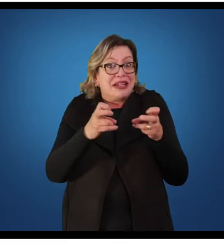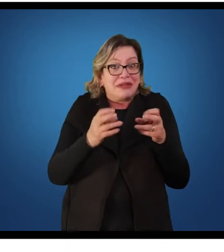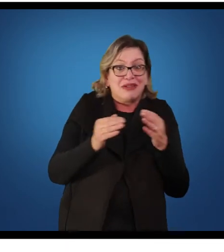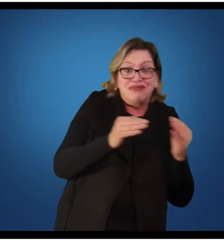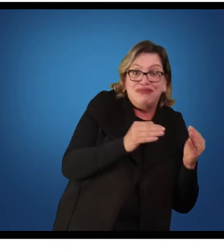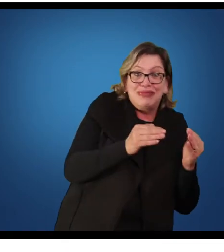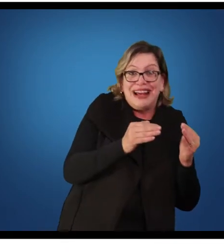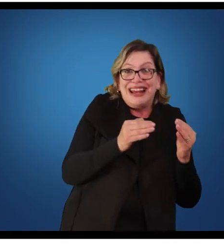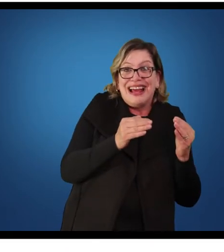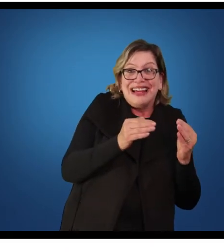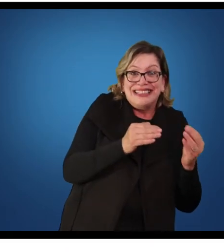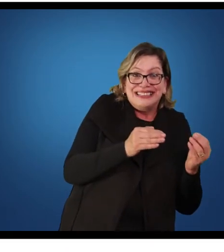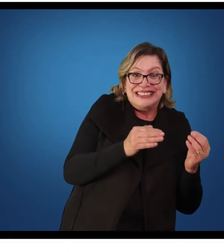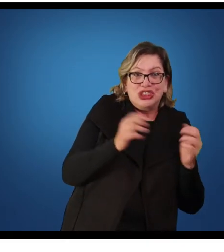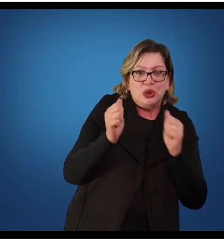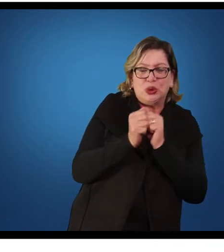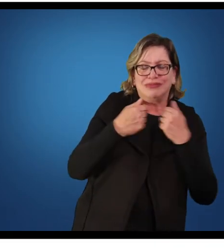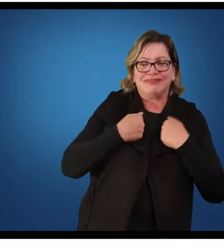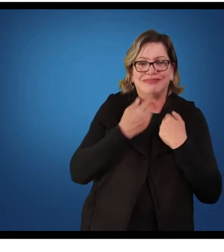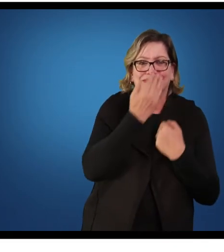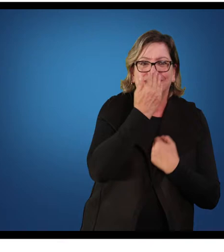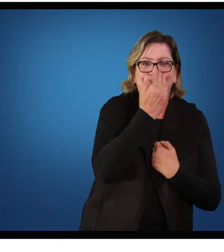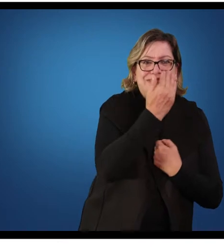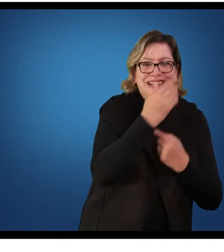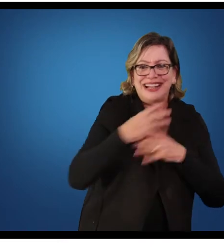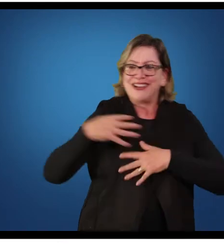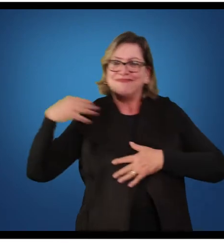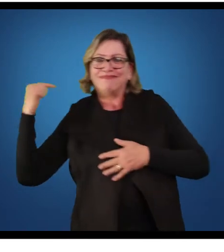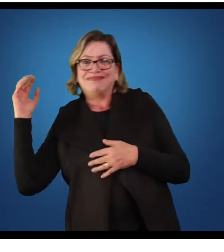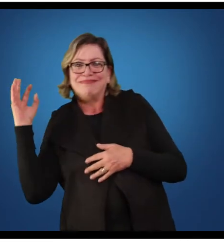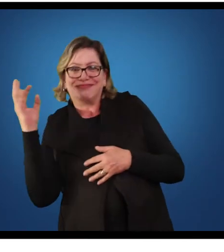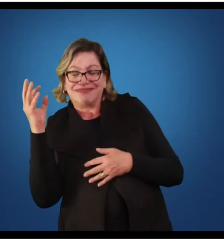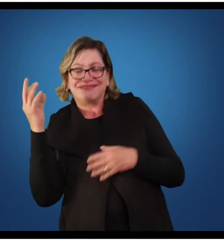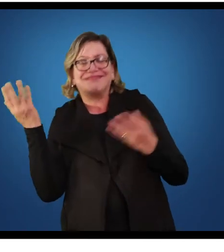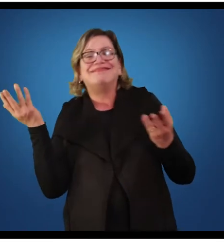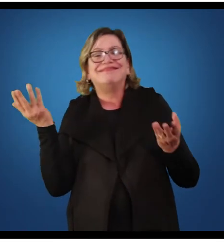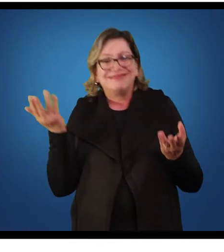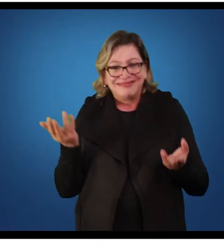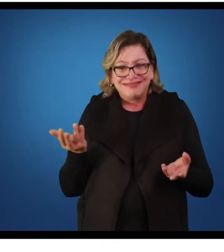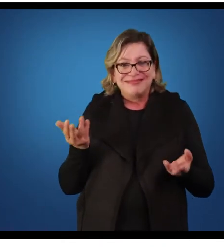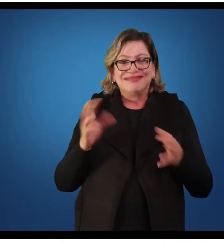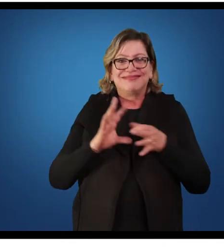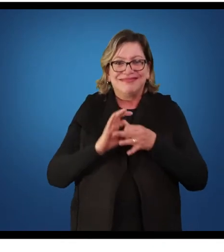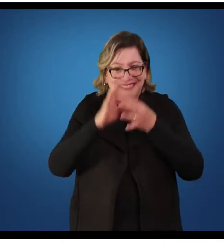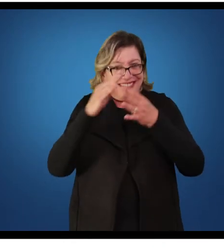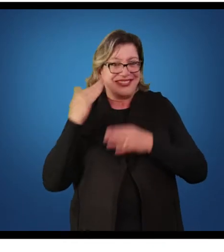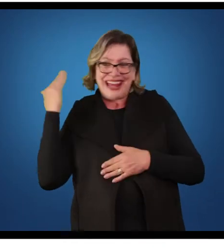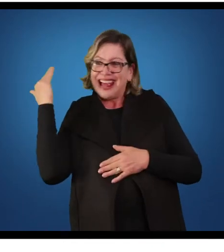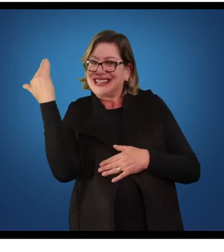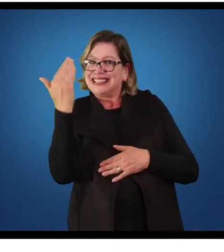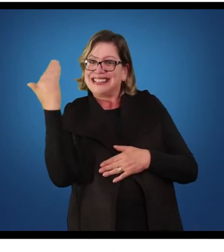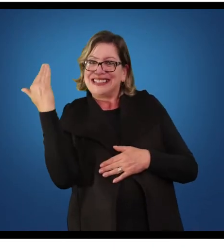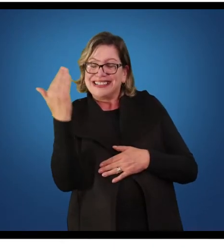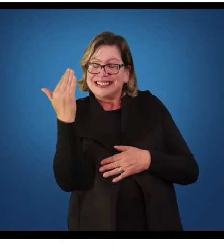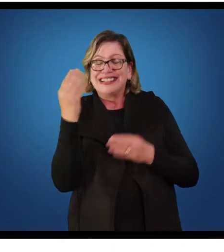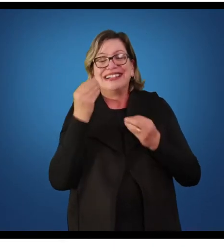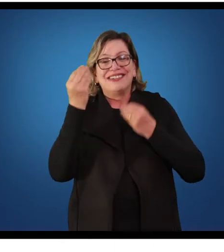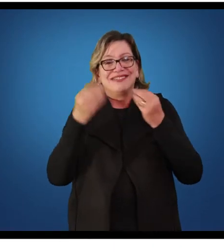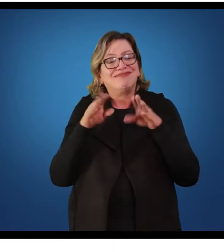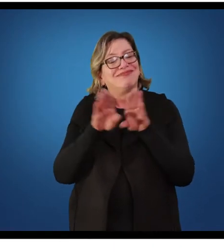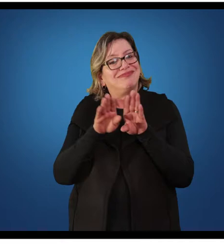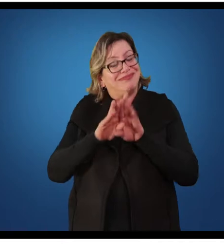dela para cá, ela veio comigo e me liberou esse espaço aqui, certo? Assim também,